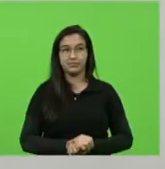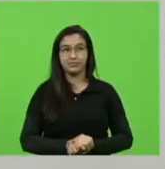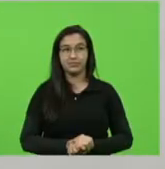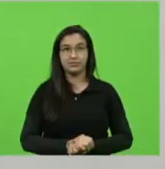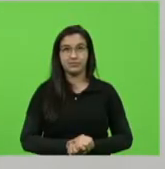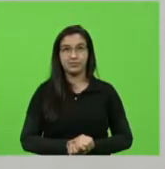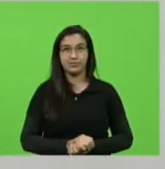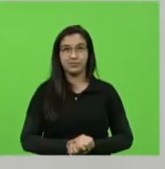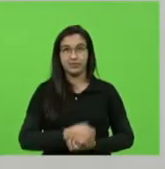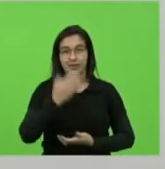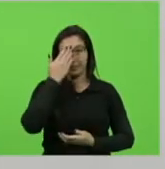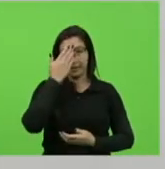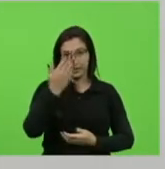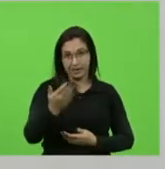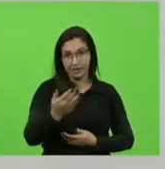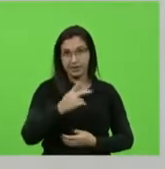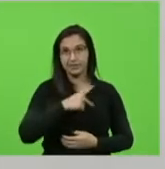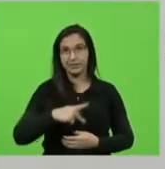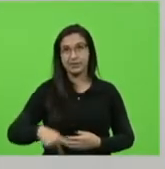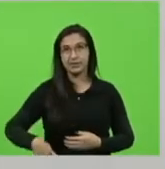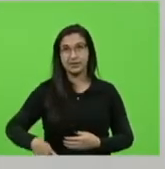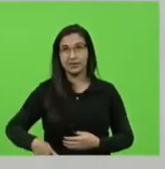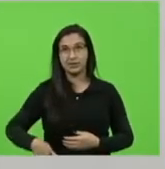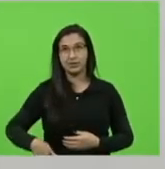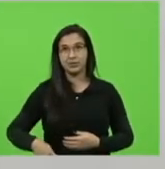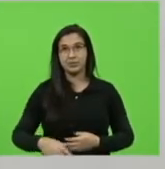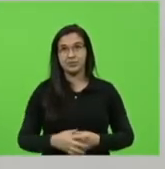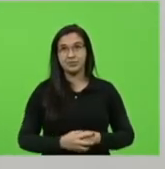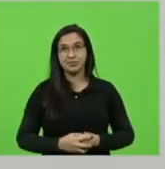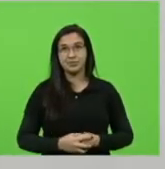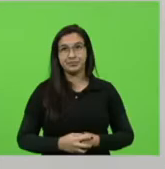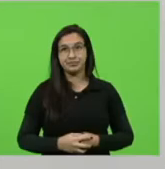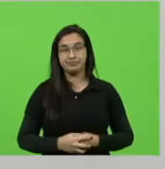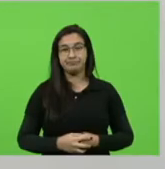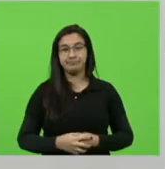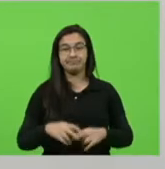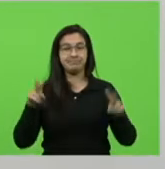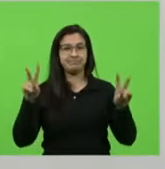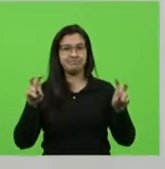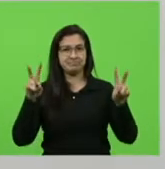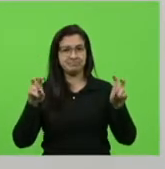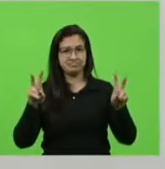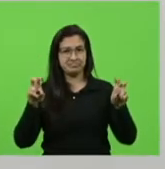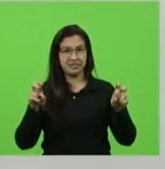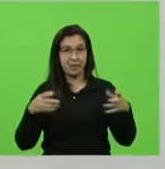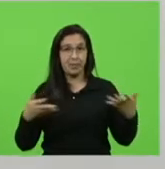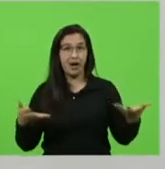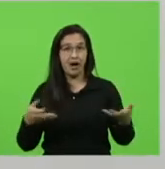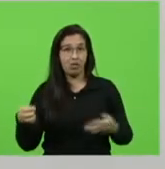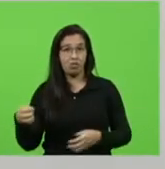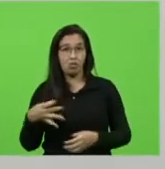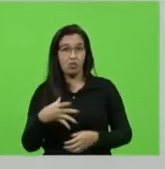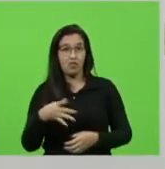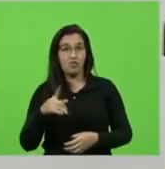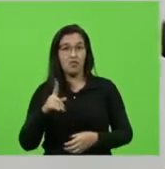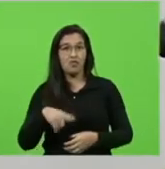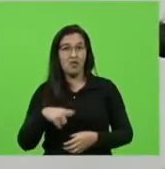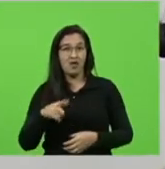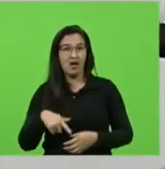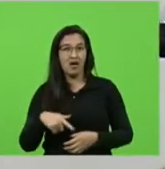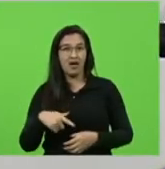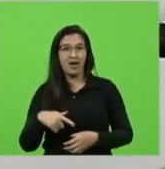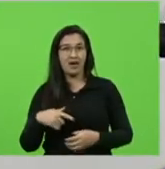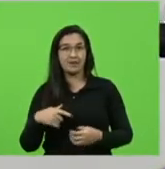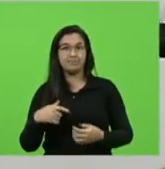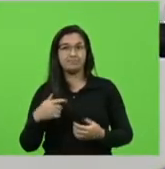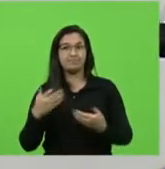Muito obrigada, senhor presidente. Senhores, eu venho falar de um assunto atualíssimo e que foi polêmica no meu